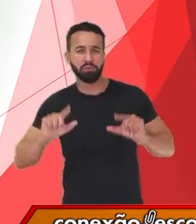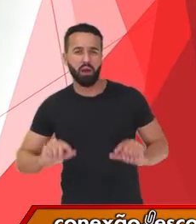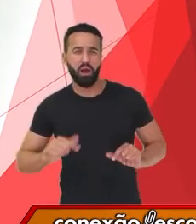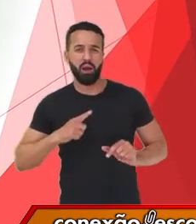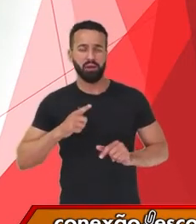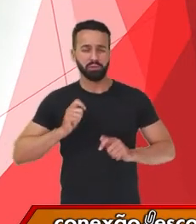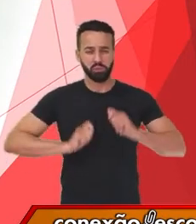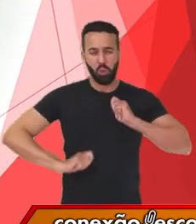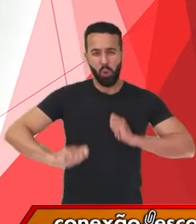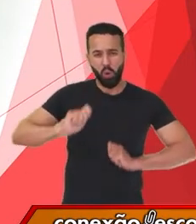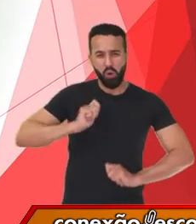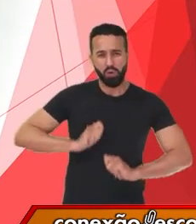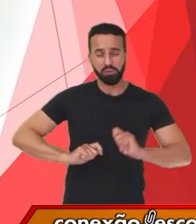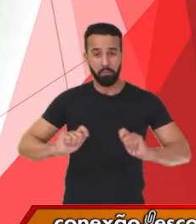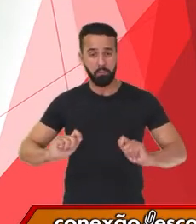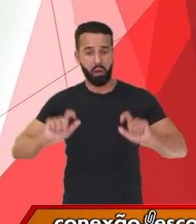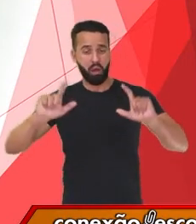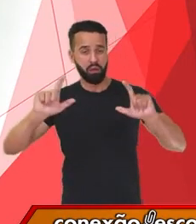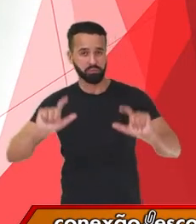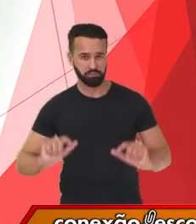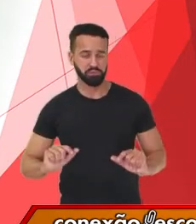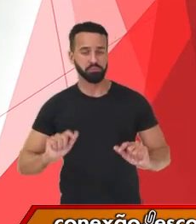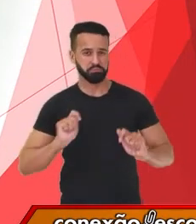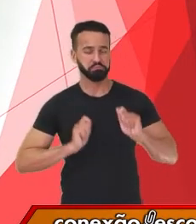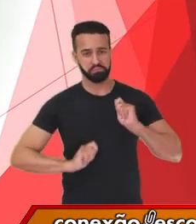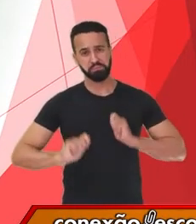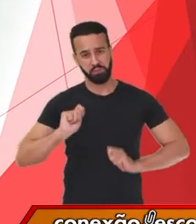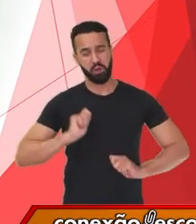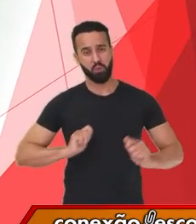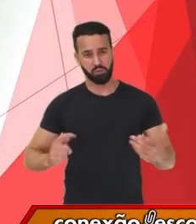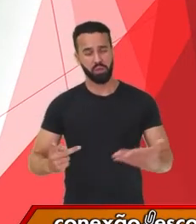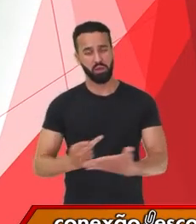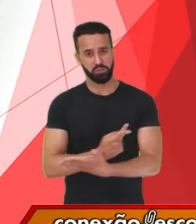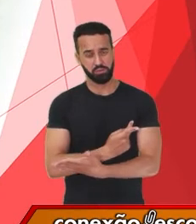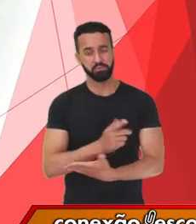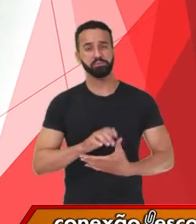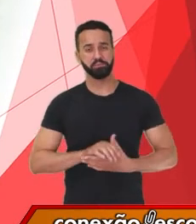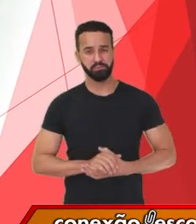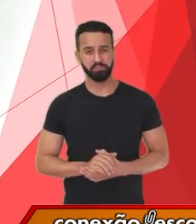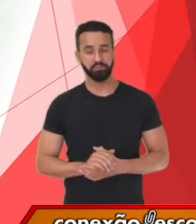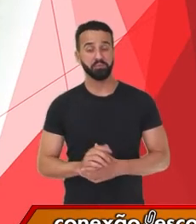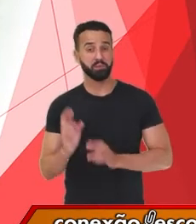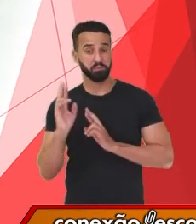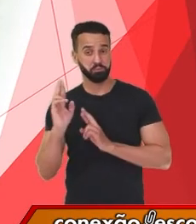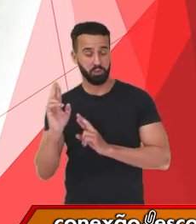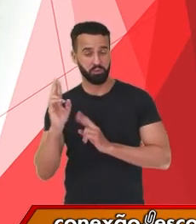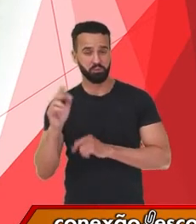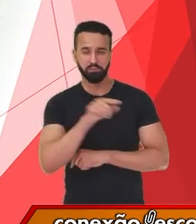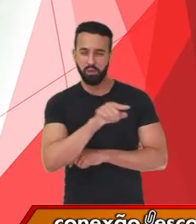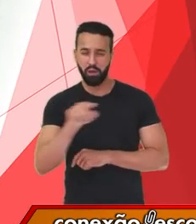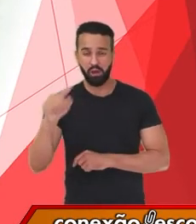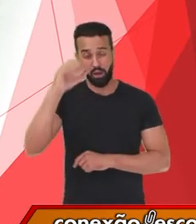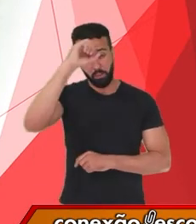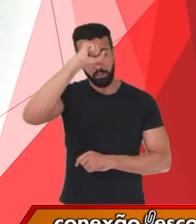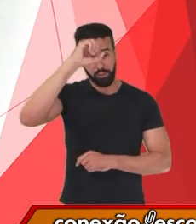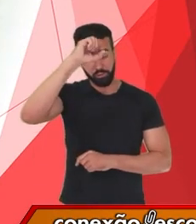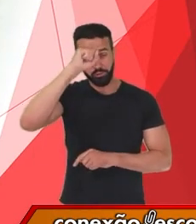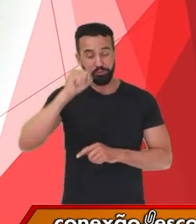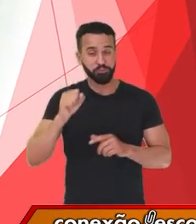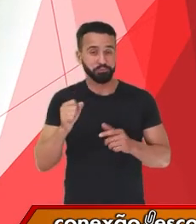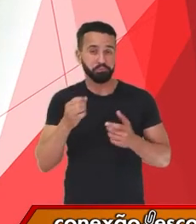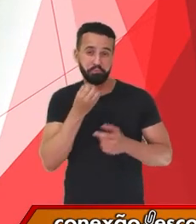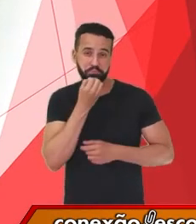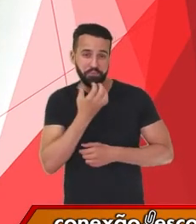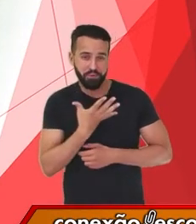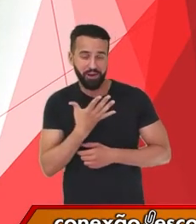ansiosa ou menos ansiosa, enfim. Então, espero que você tenha aprendido bastante sobre